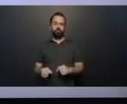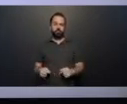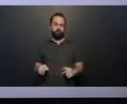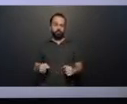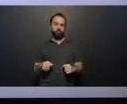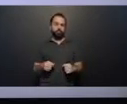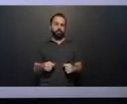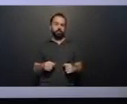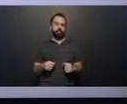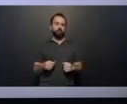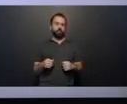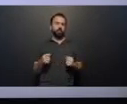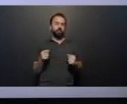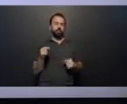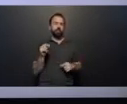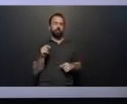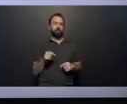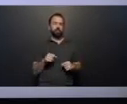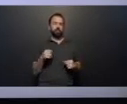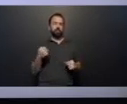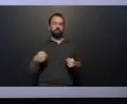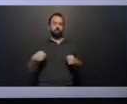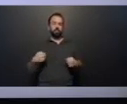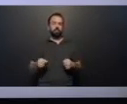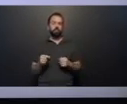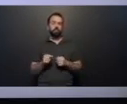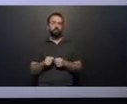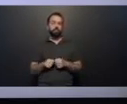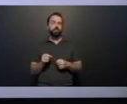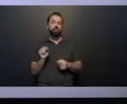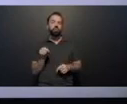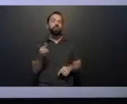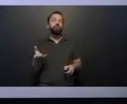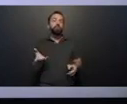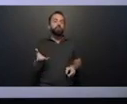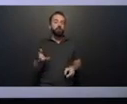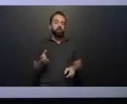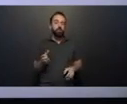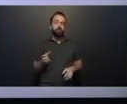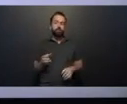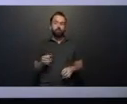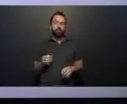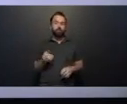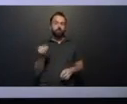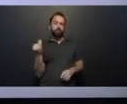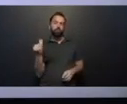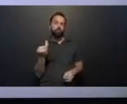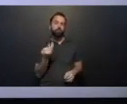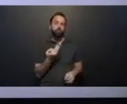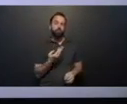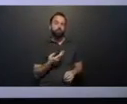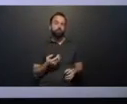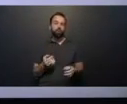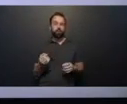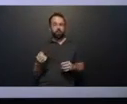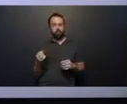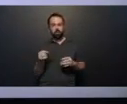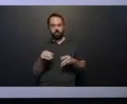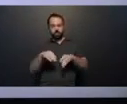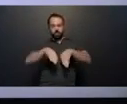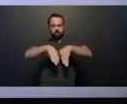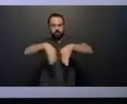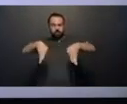que fazer para calcular a quantidade de tela necessária para cercar o canteiro? A gente teria que medir esse